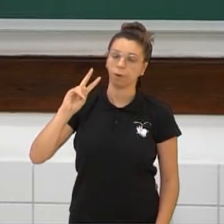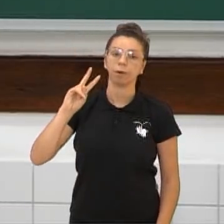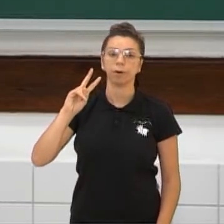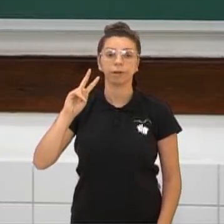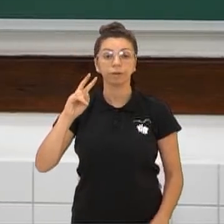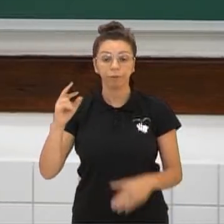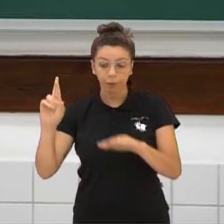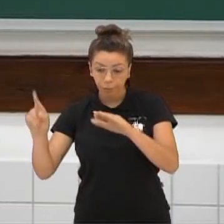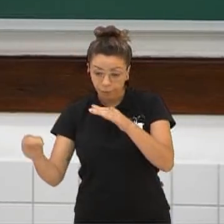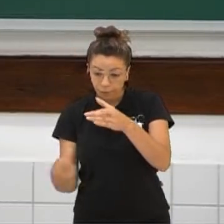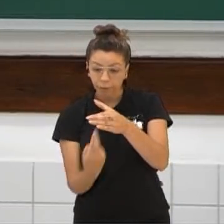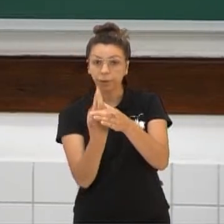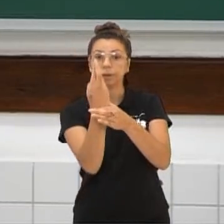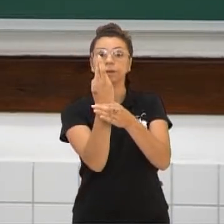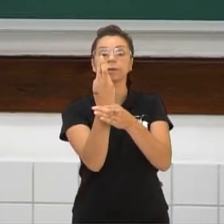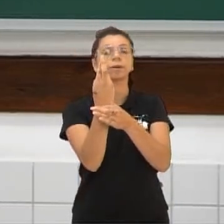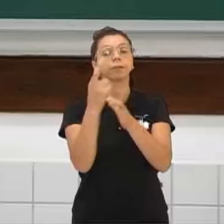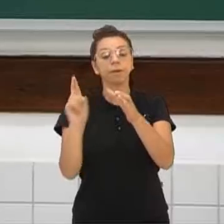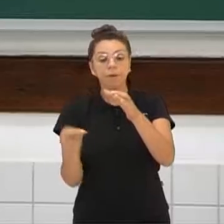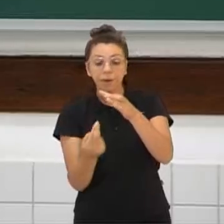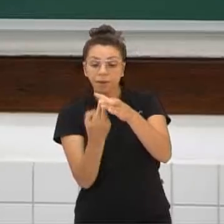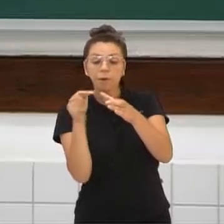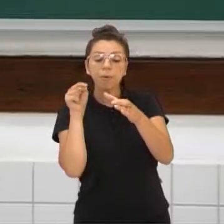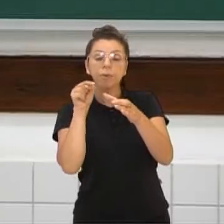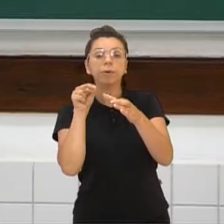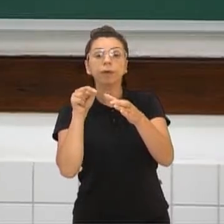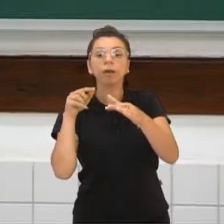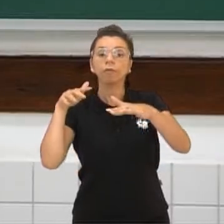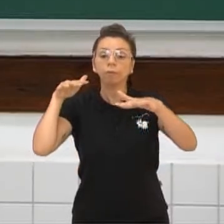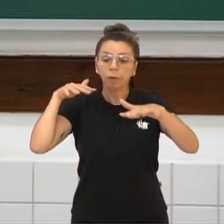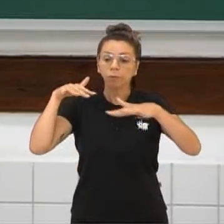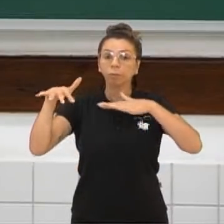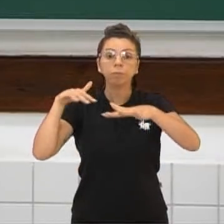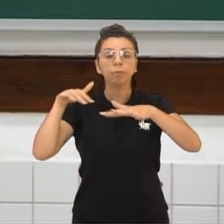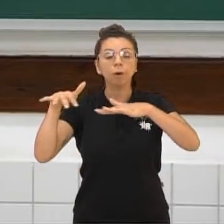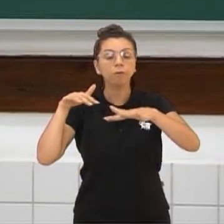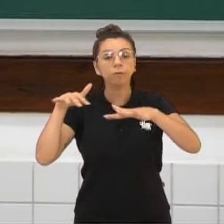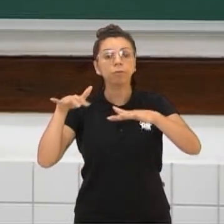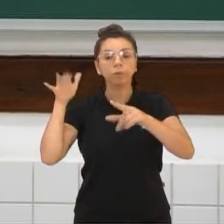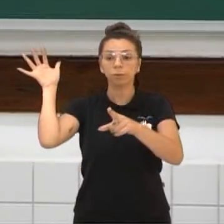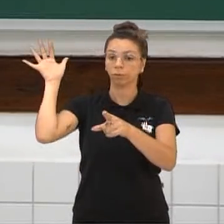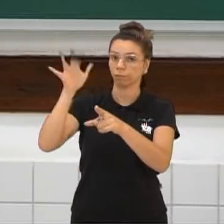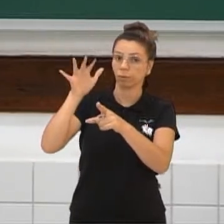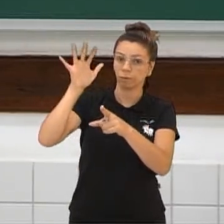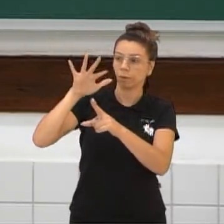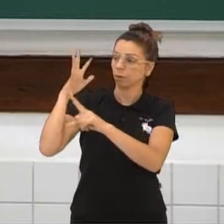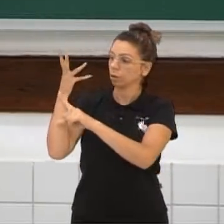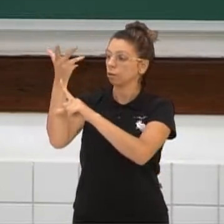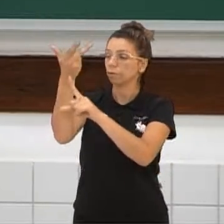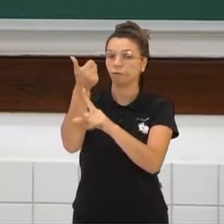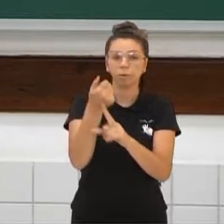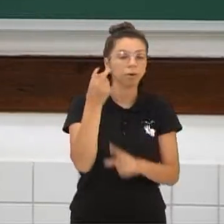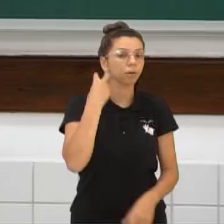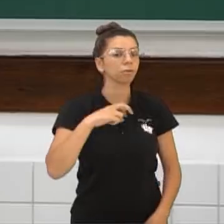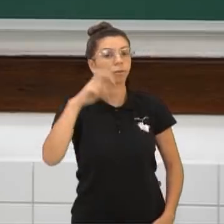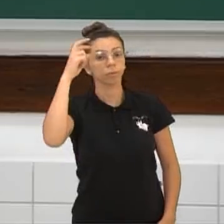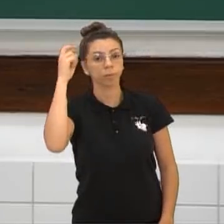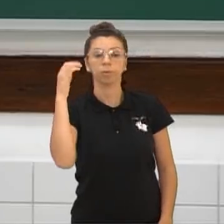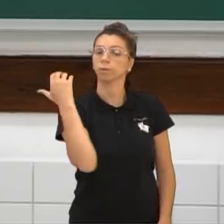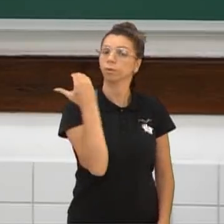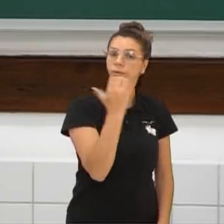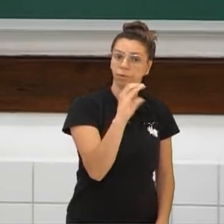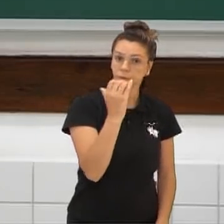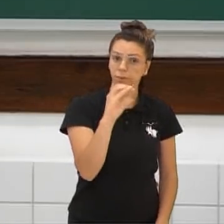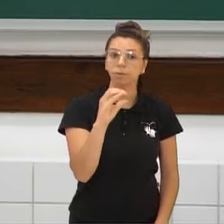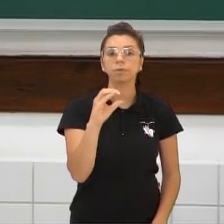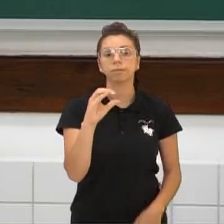o Renascimento. Esse Renascimento, então, foi esse movimento que influenciou tanto na arte, na cultura, na ciência,